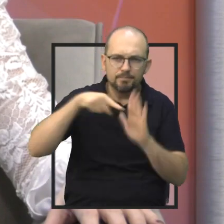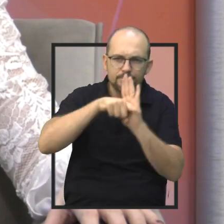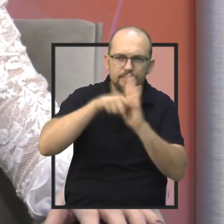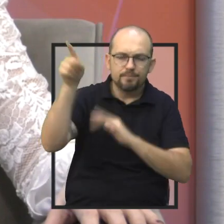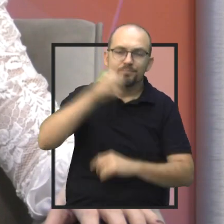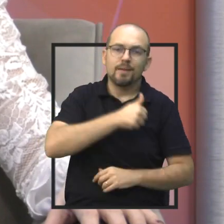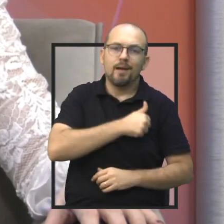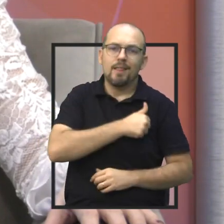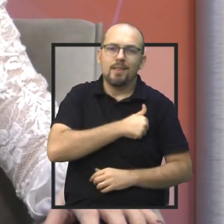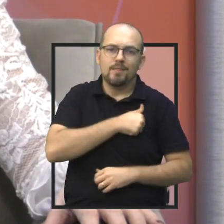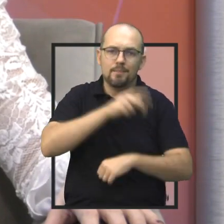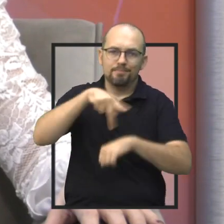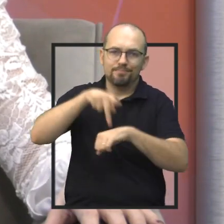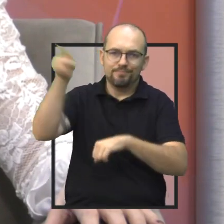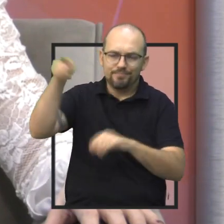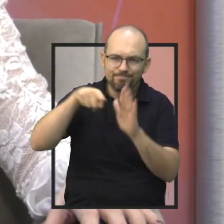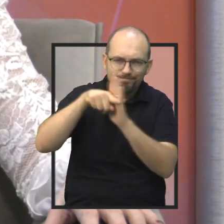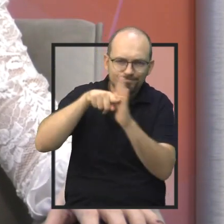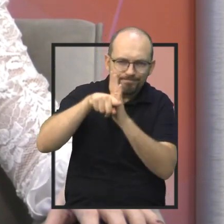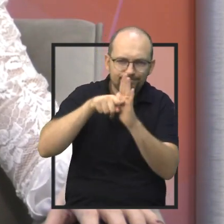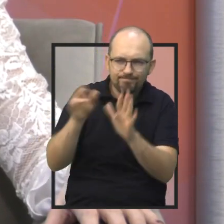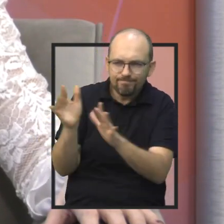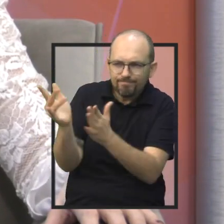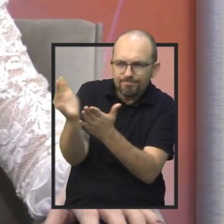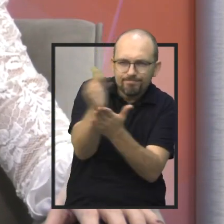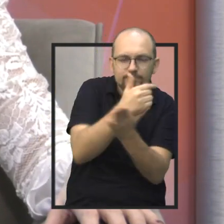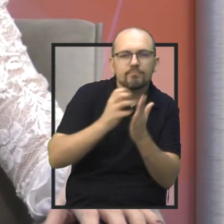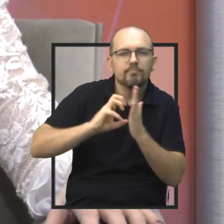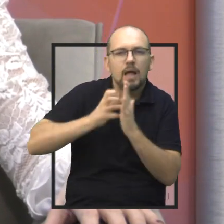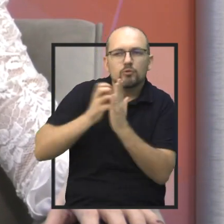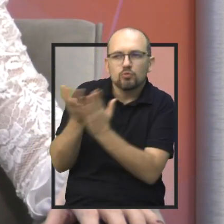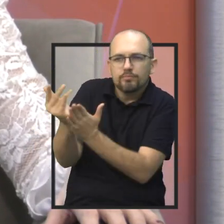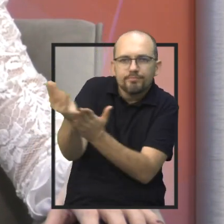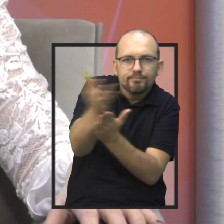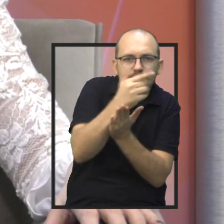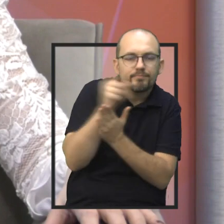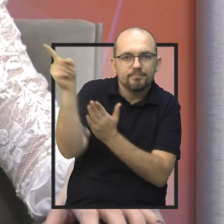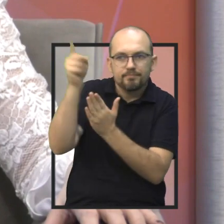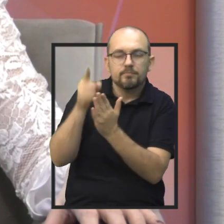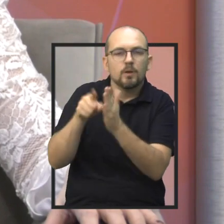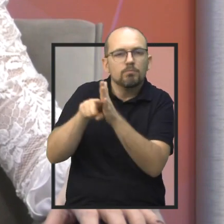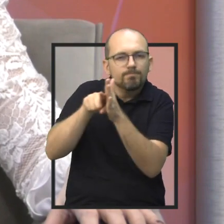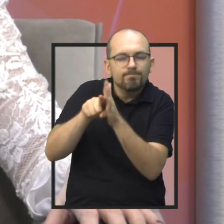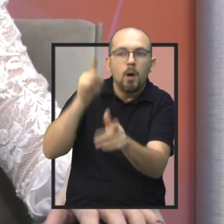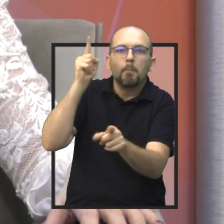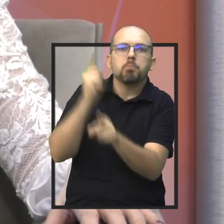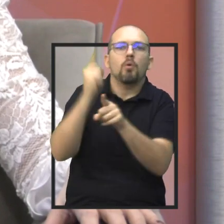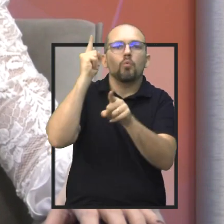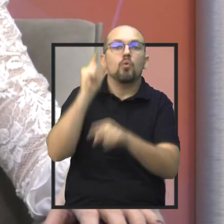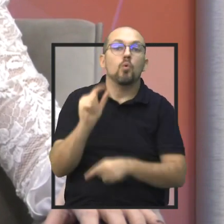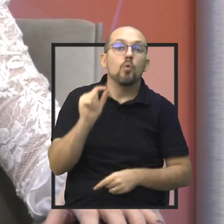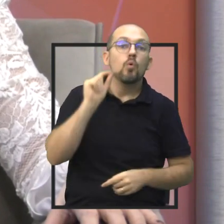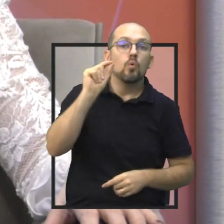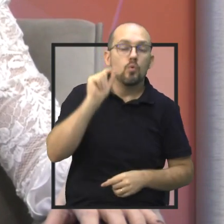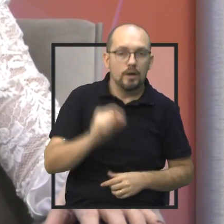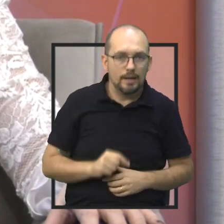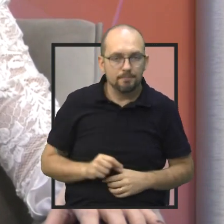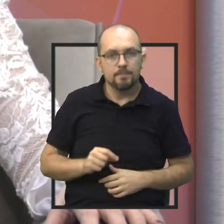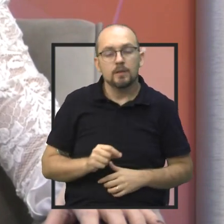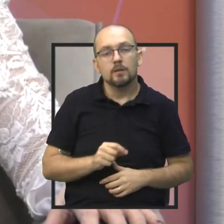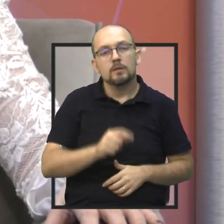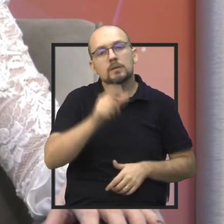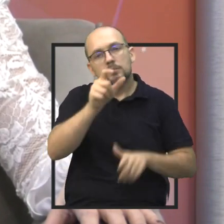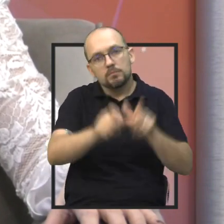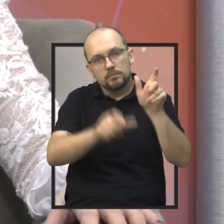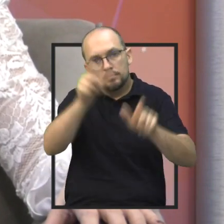dados canadense, né? uns estudos, dados científicos desses bancos de dados canadenses que constataram